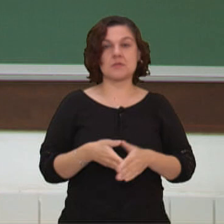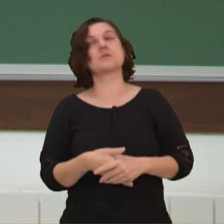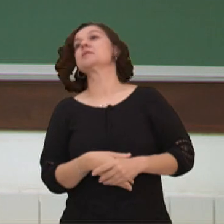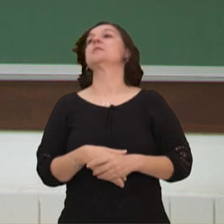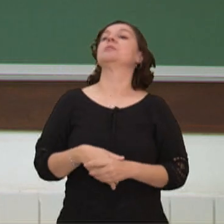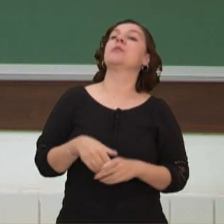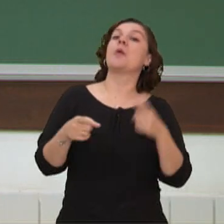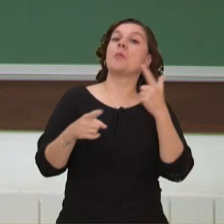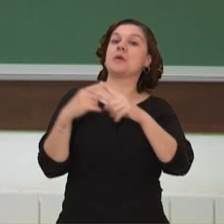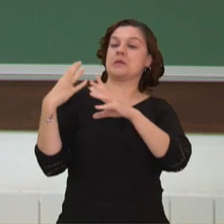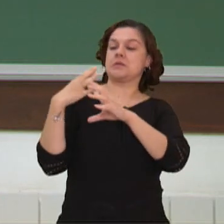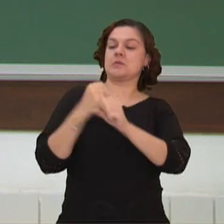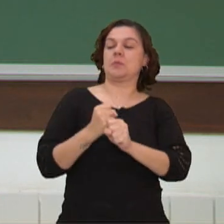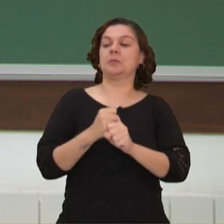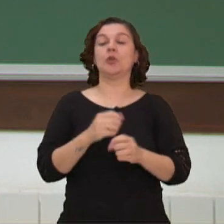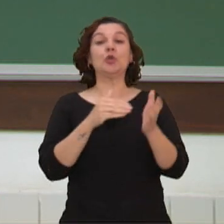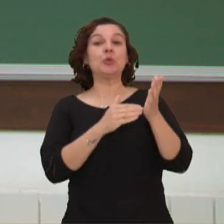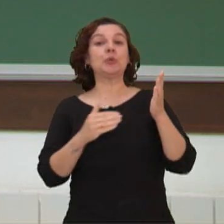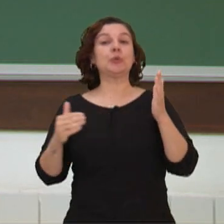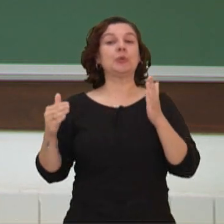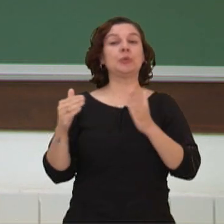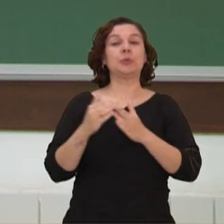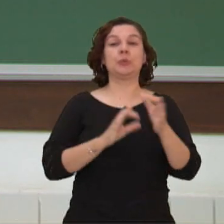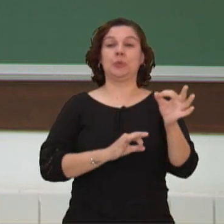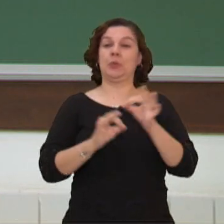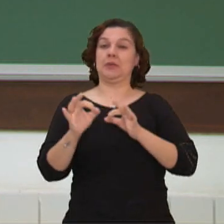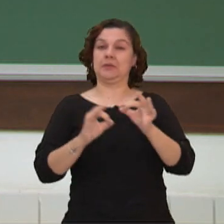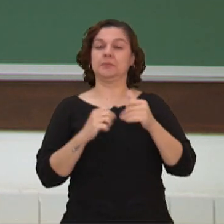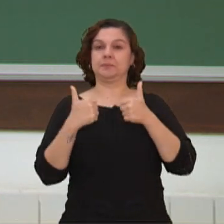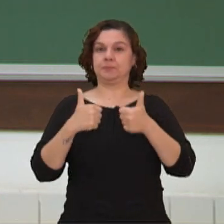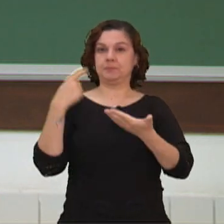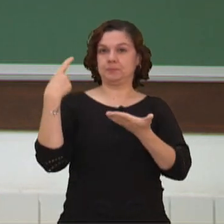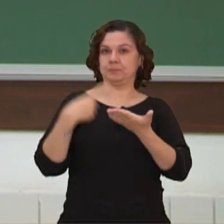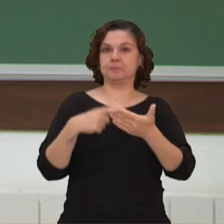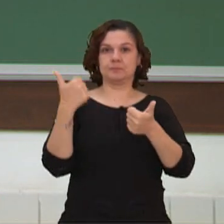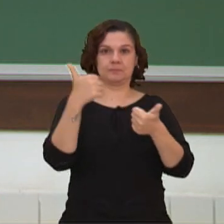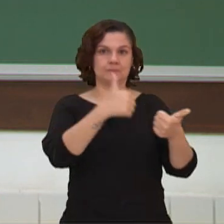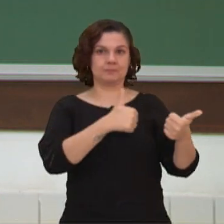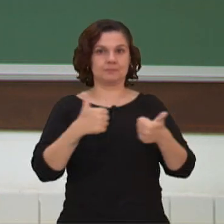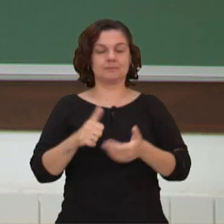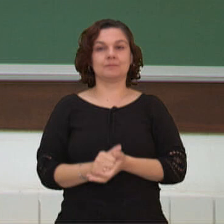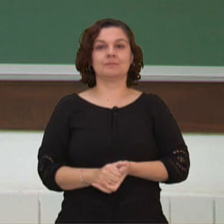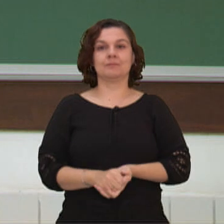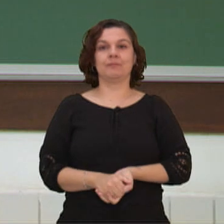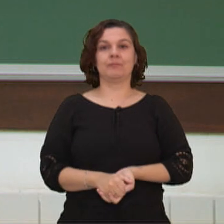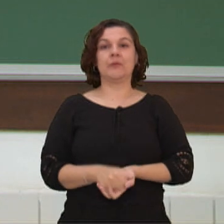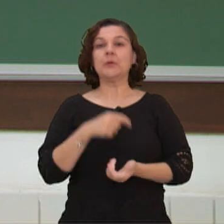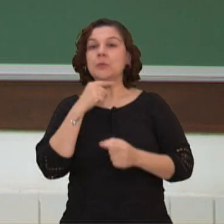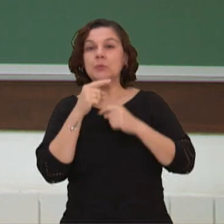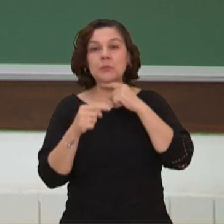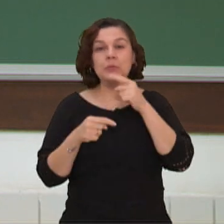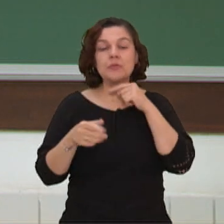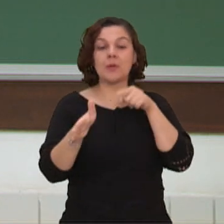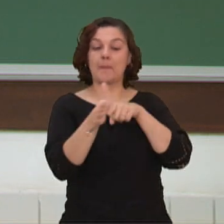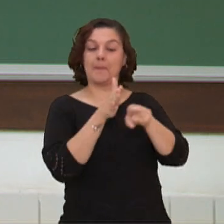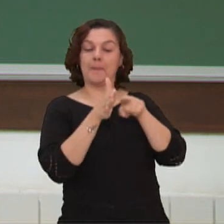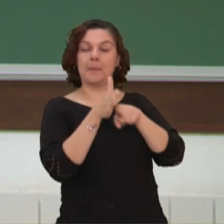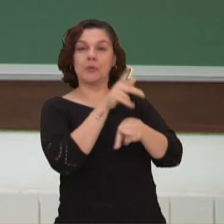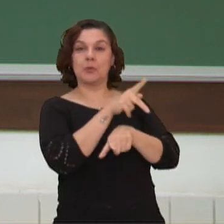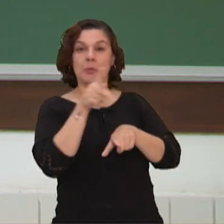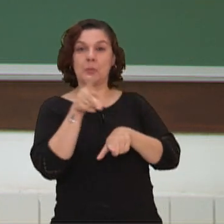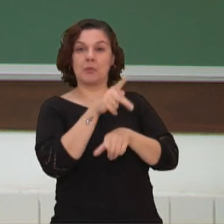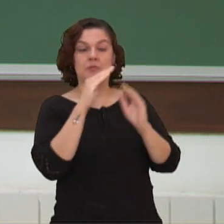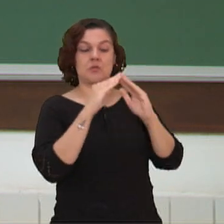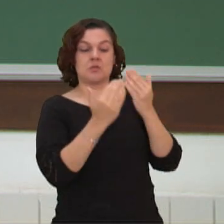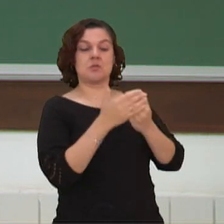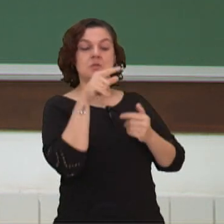sendo contabilizado. Está sendo tudo muito bem anotado. Combinadinho? Tire suas dúvidas com o seu professor. Use as